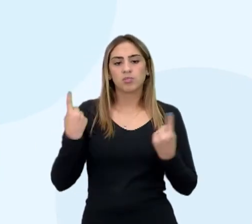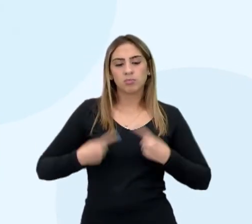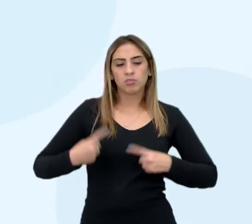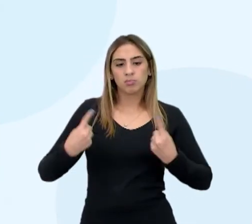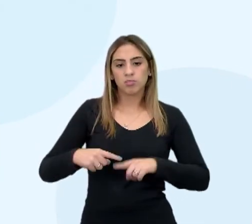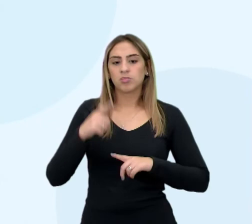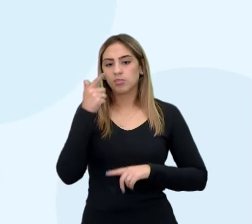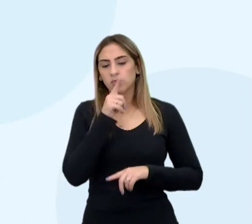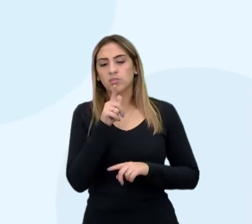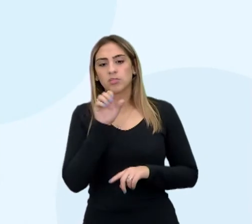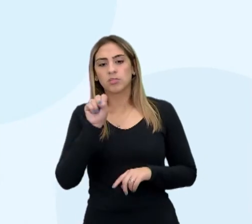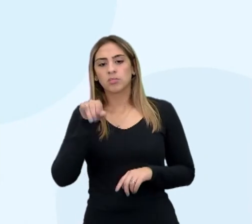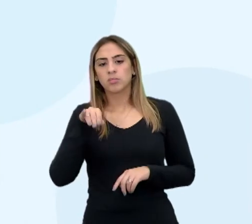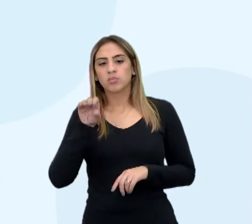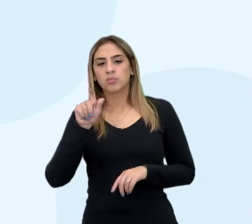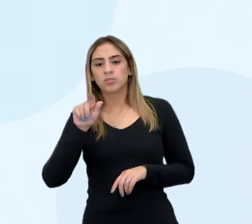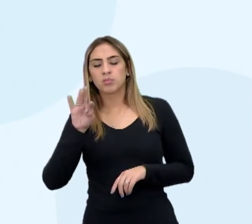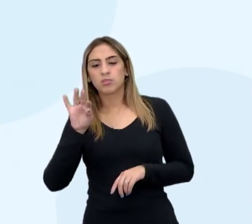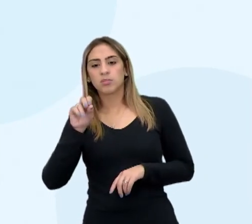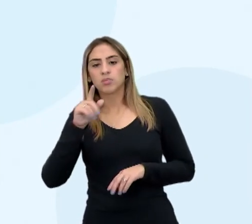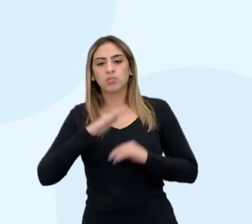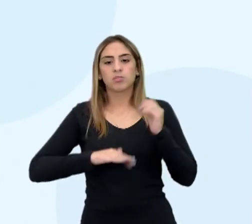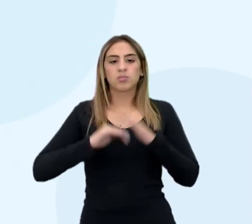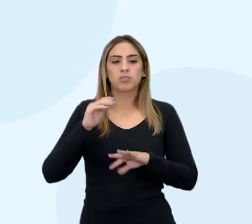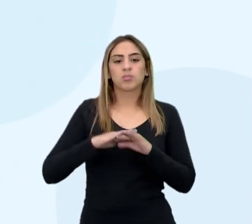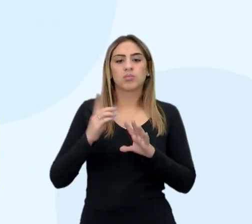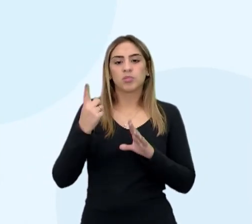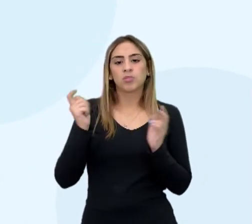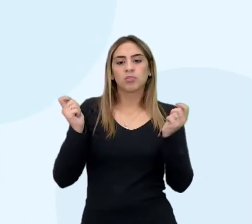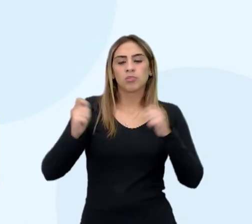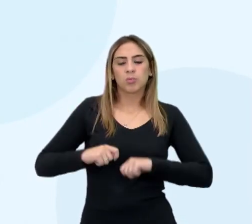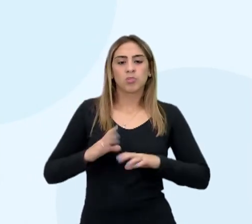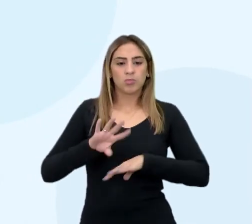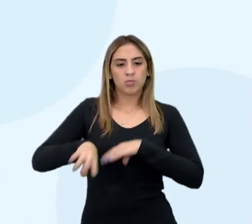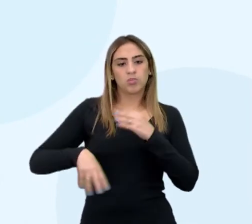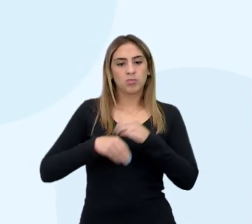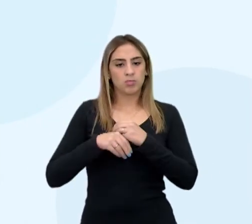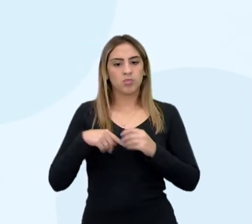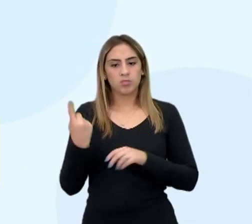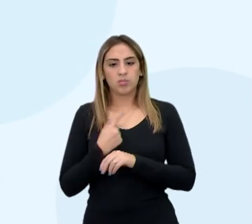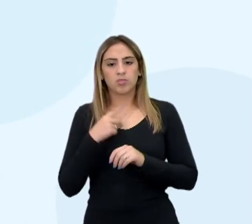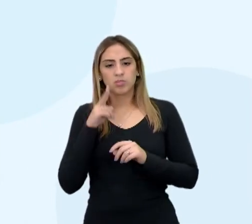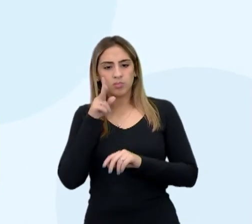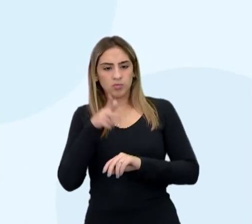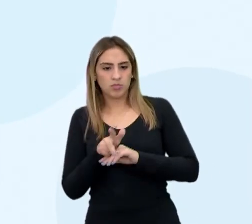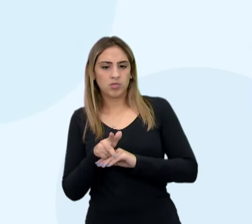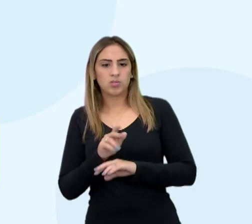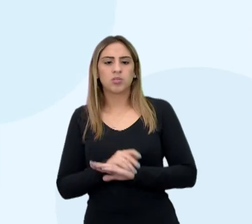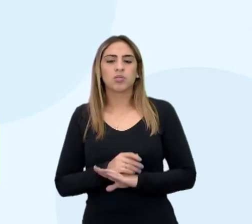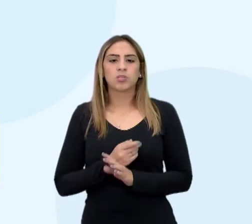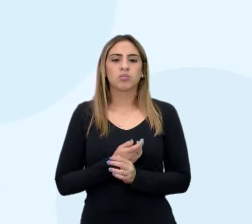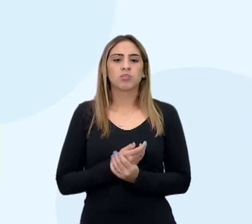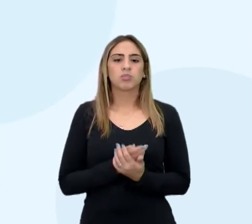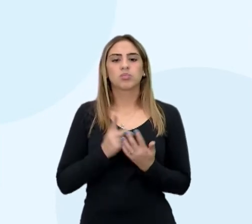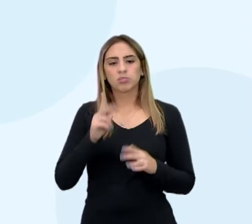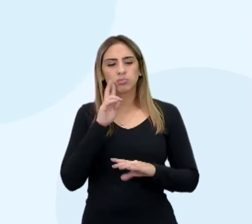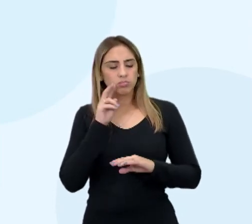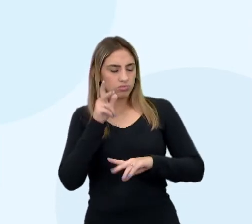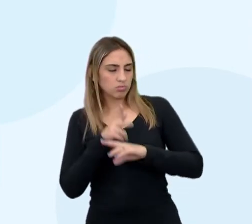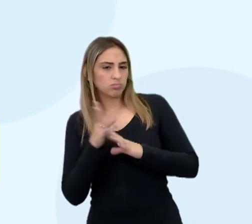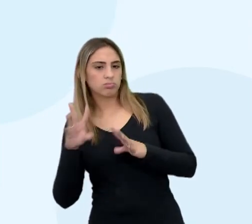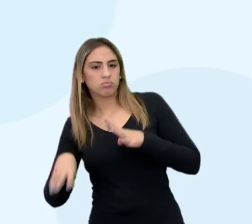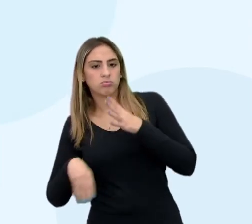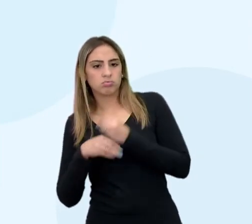desafiados a aprimorar o sismógrafo que foi construído no componente. Por isso que vale a pena ver esse vídeo. Esse componente aí que eu estou citando